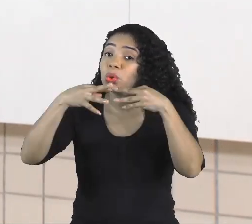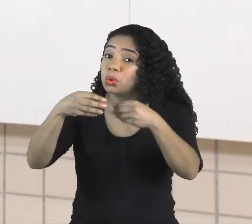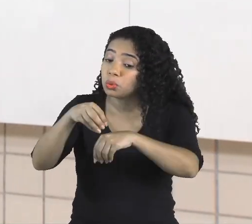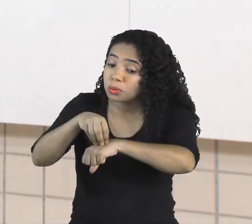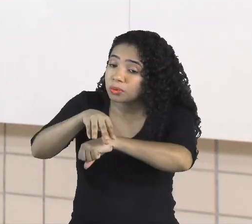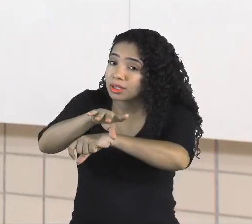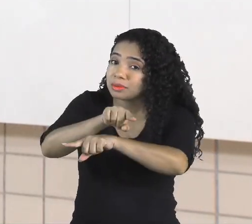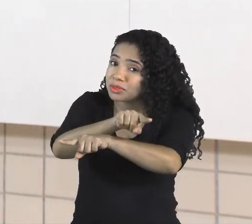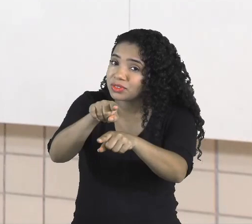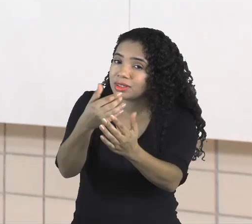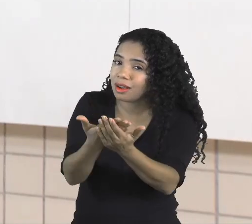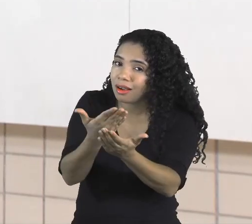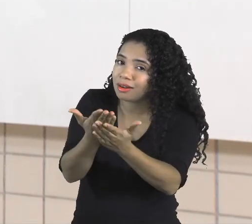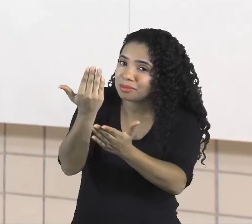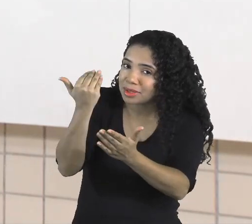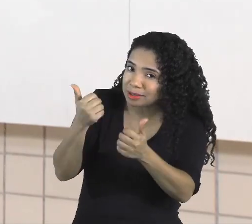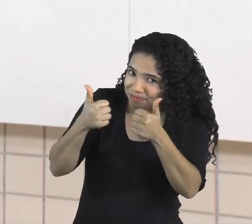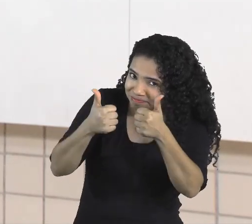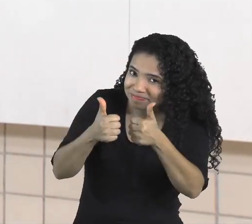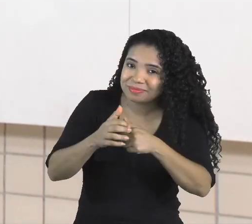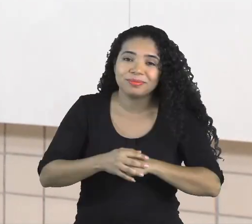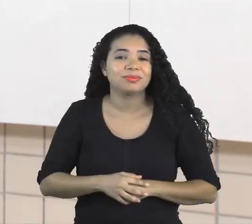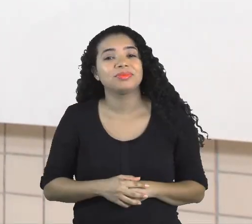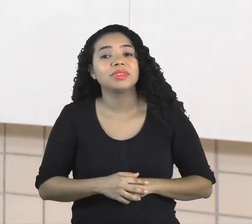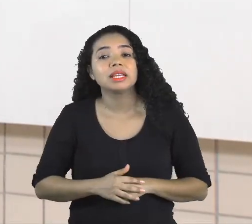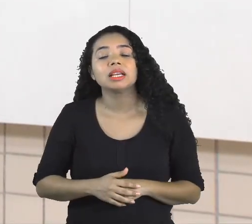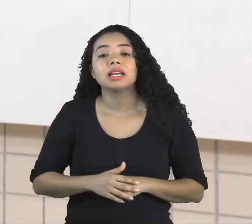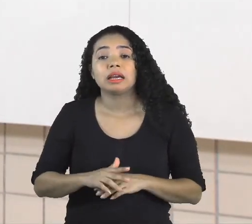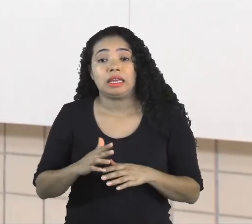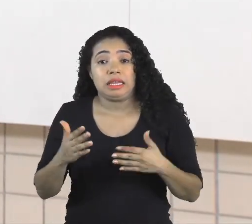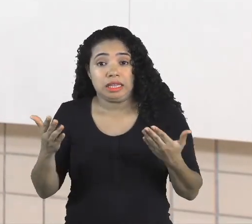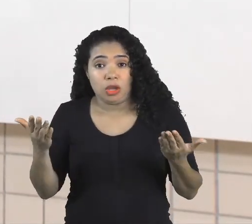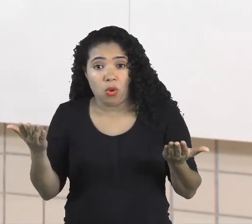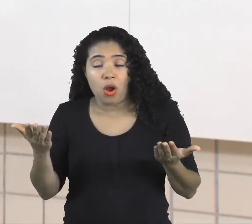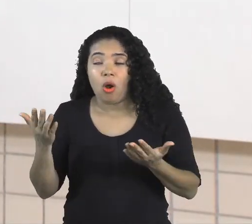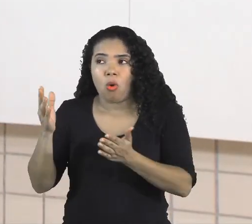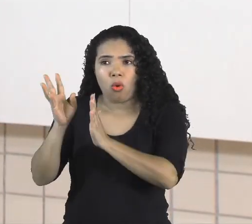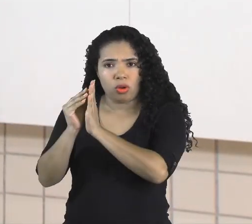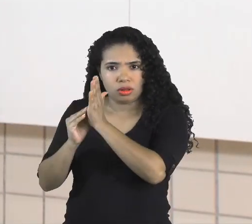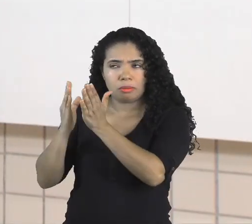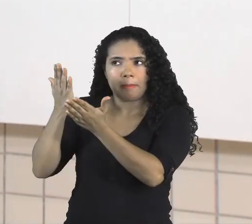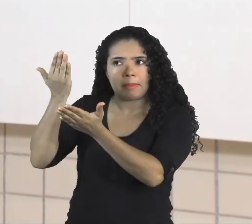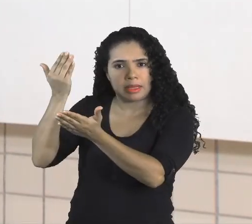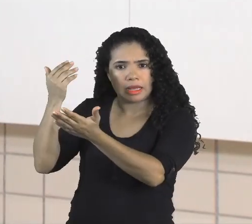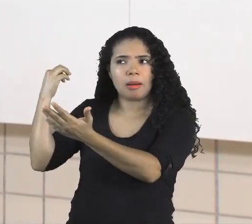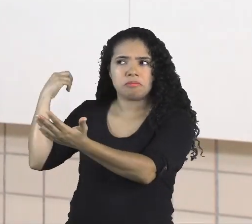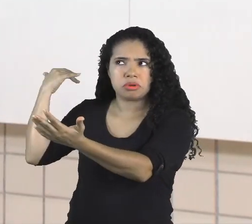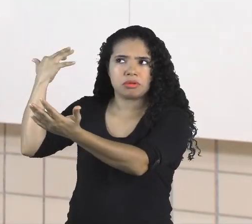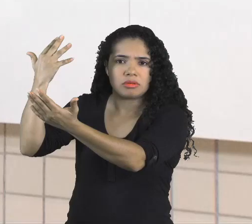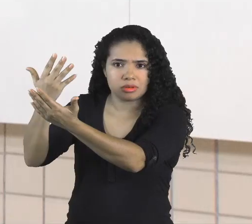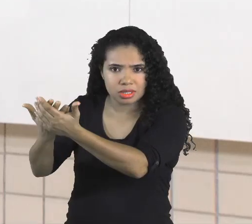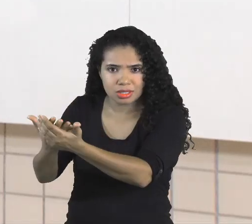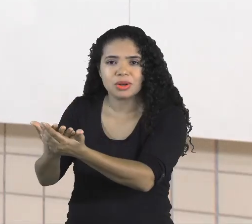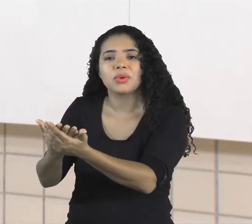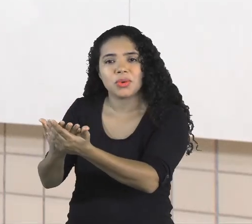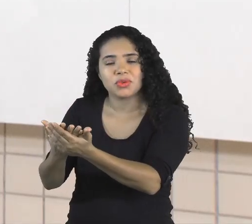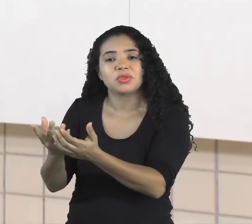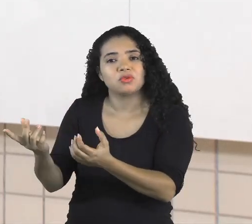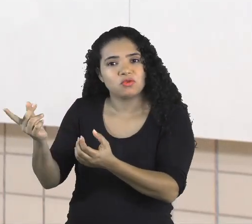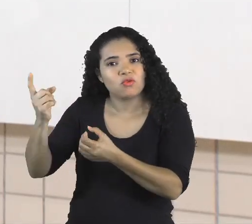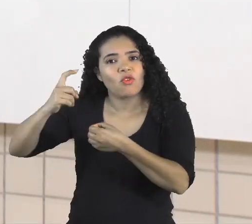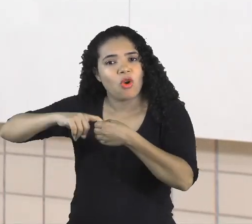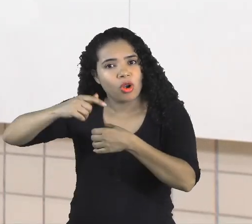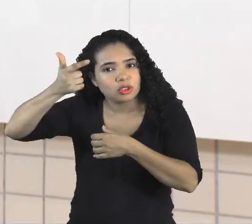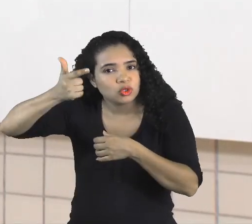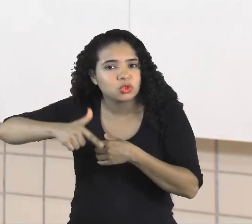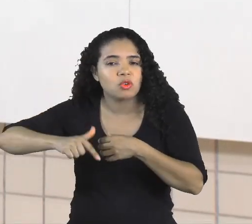nas últimas aulas. E a gente está tornando a falar em continuidade ao nosso assunto, que hoje também